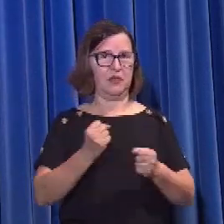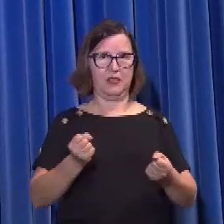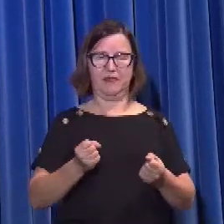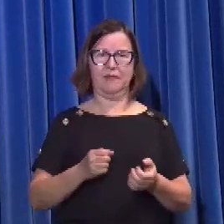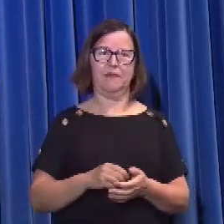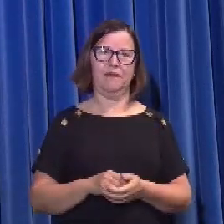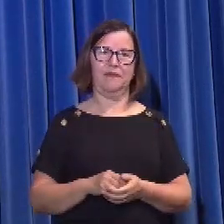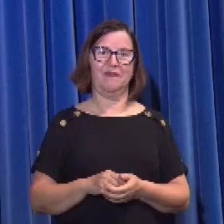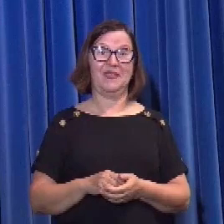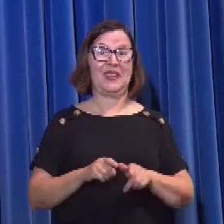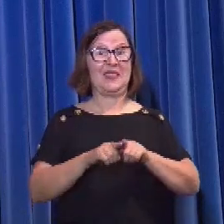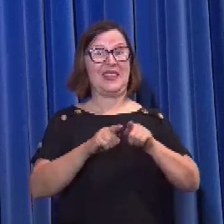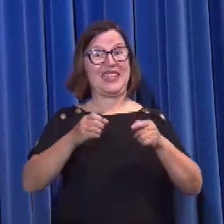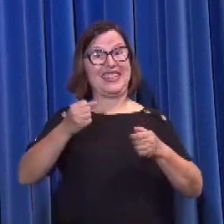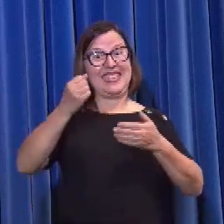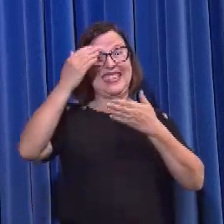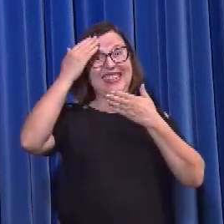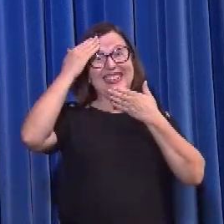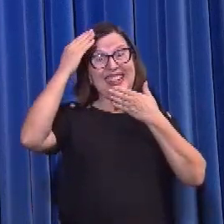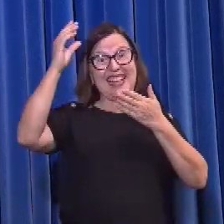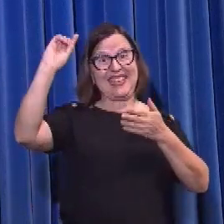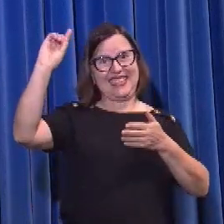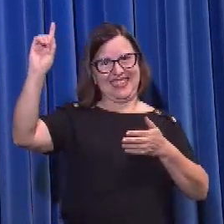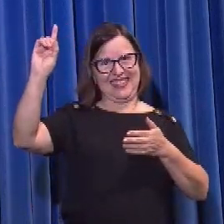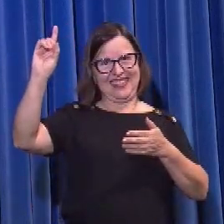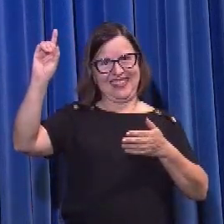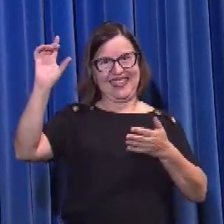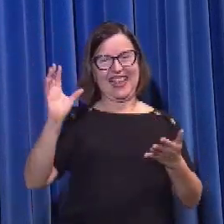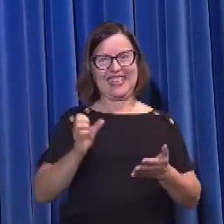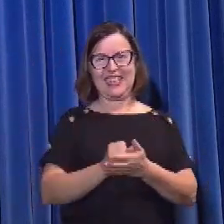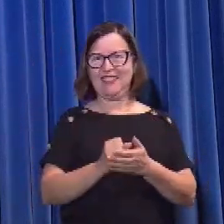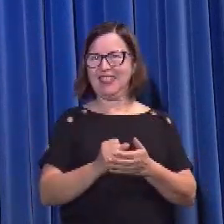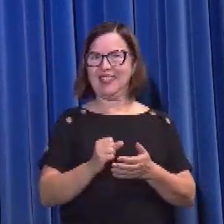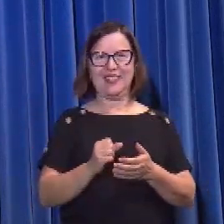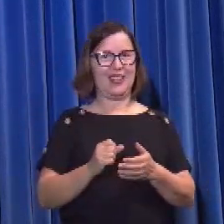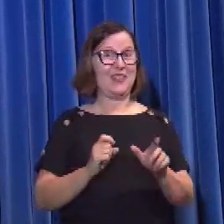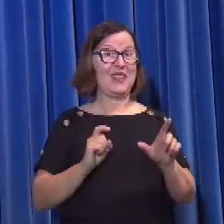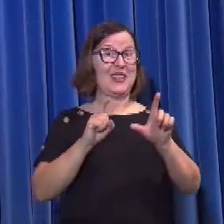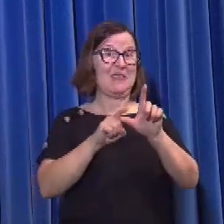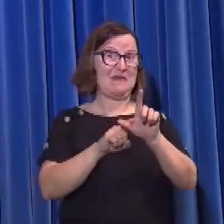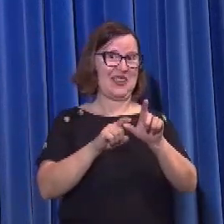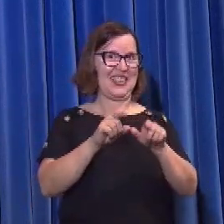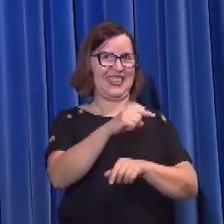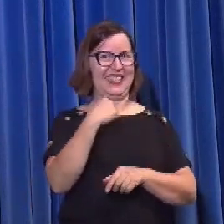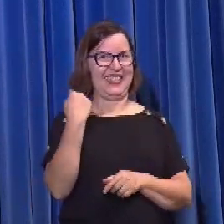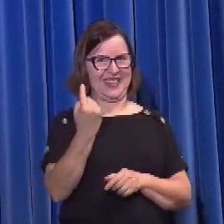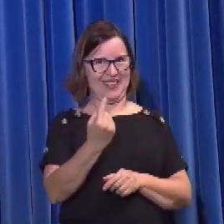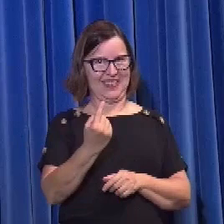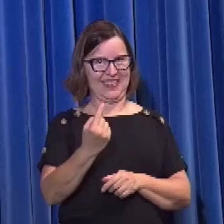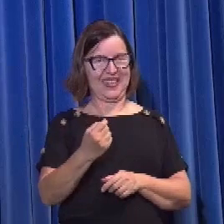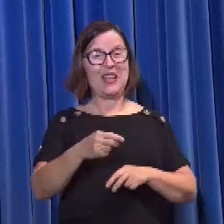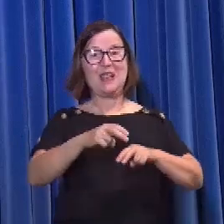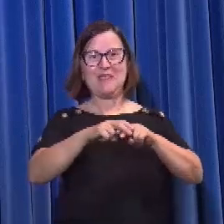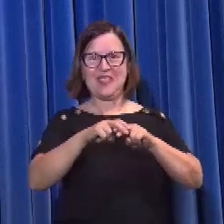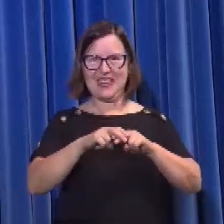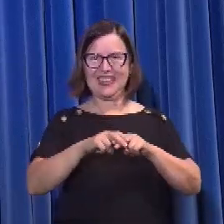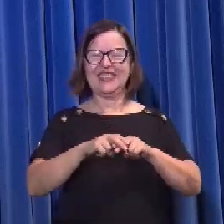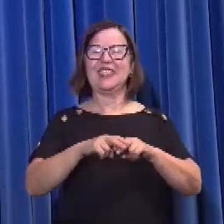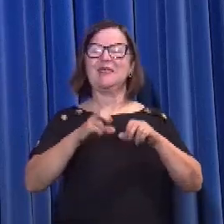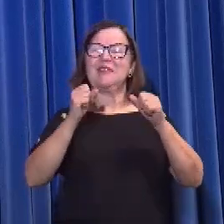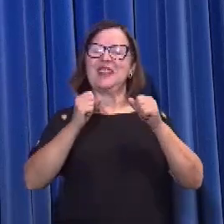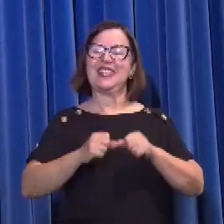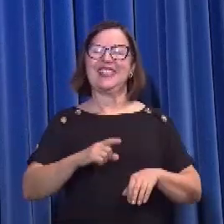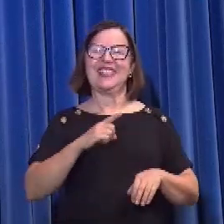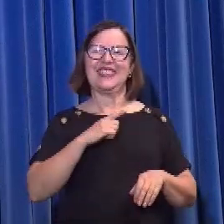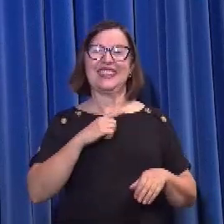Então, graças a Deus que a salvação não está em nós. Por isso que nós podemos ter a segurança. Por isso que você